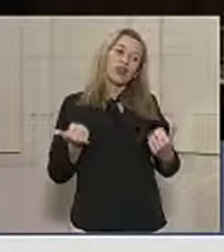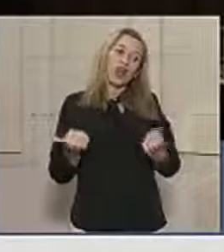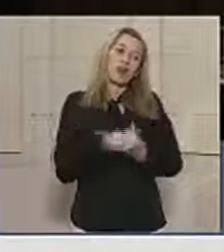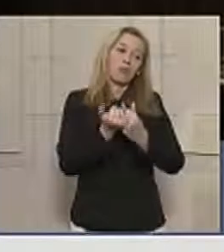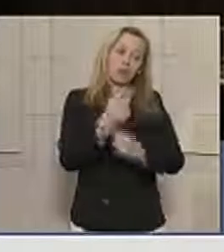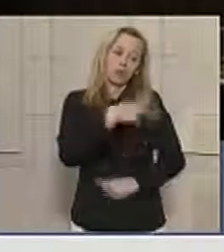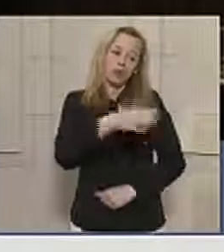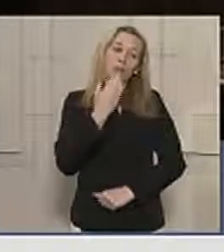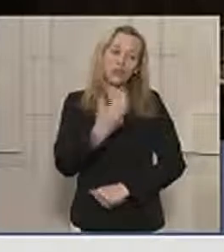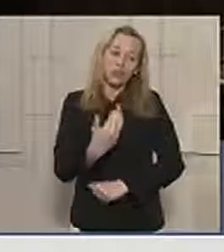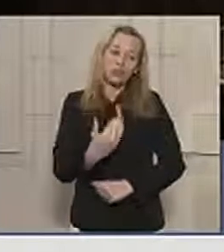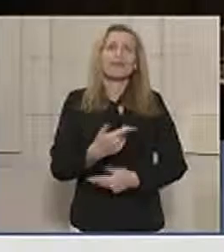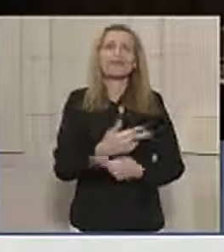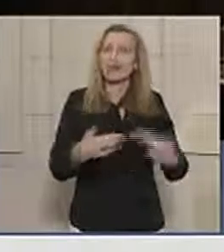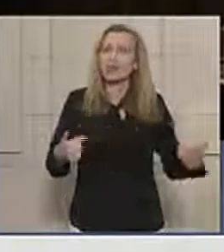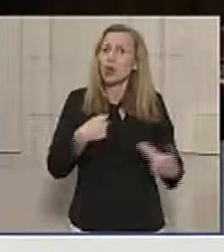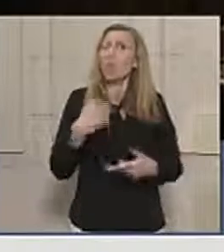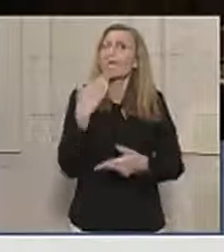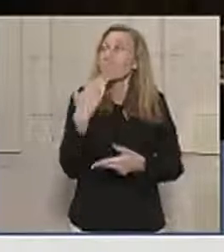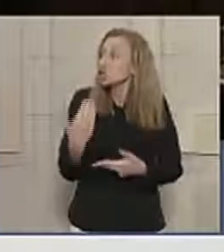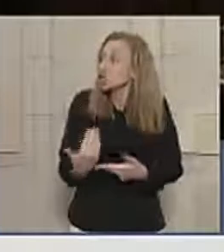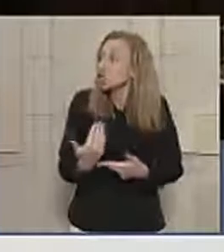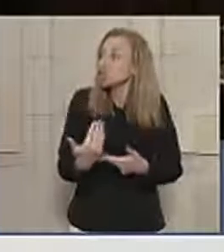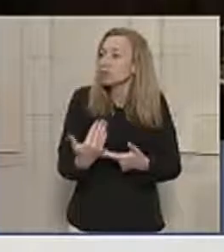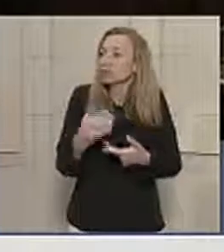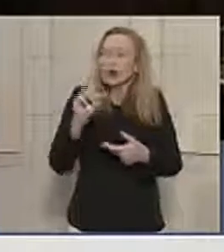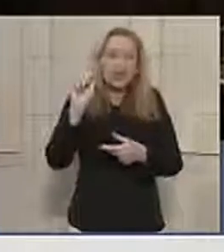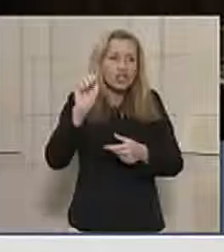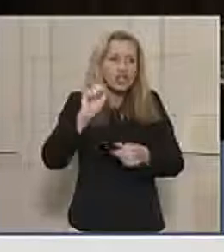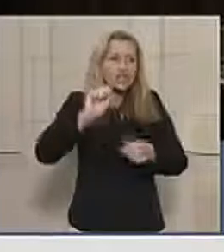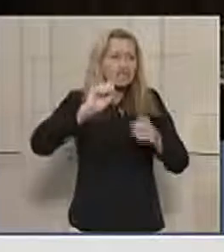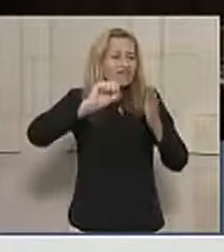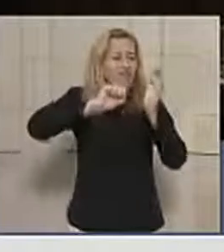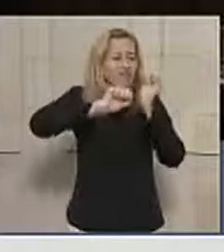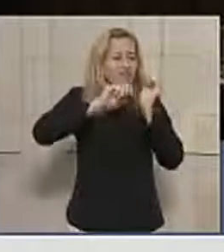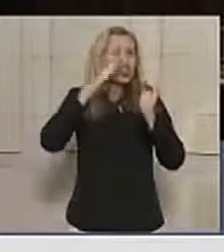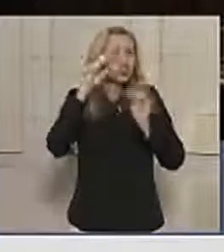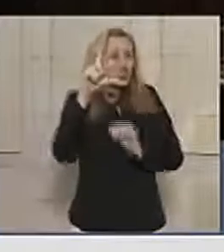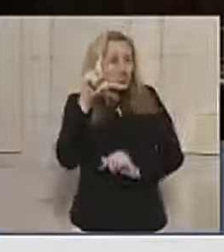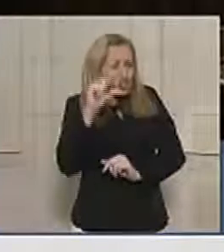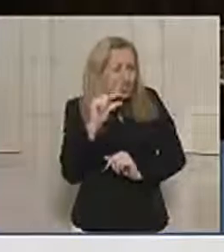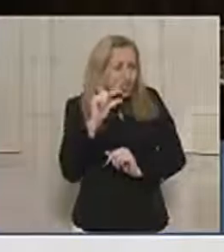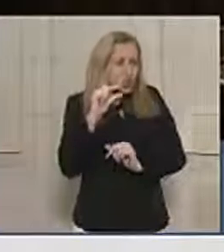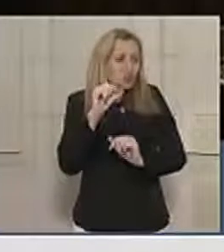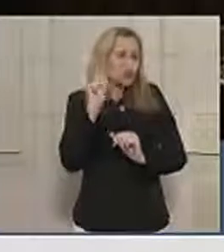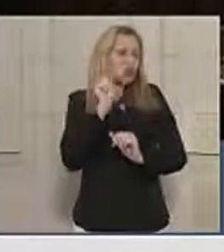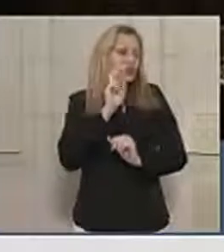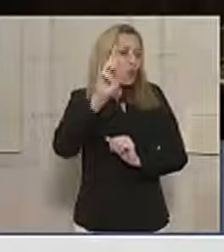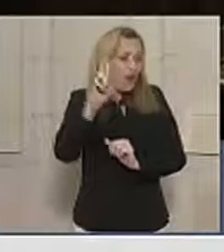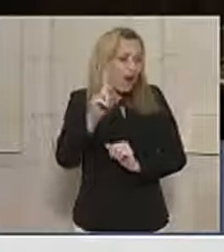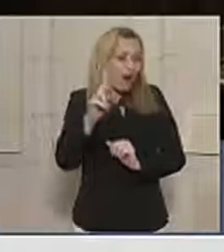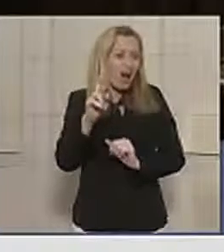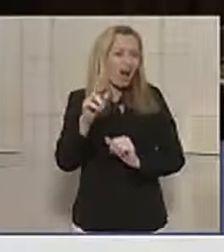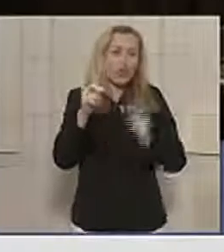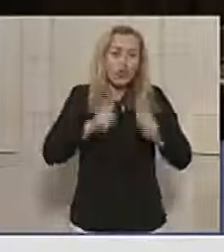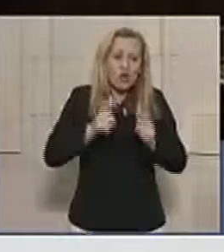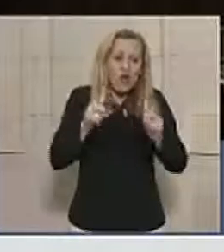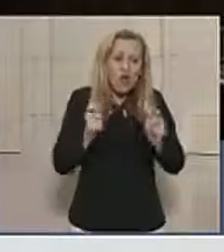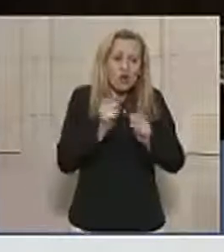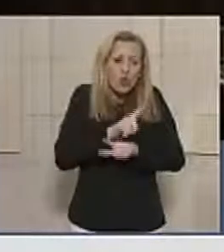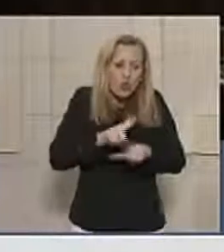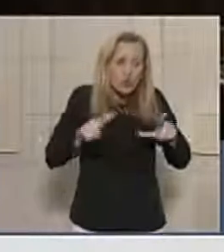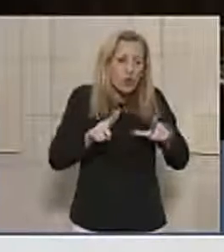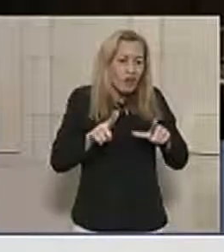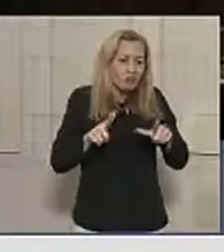pedido, já por diversas vezes já pedi. Também não vejo necessidade, apesar do parlamento estar bastante lotado, o ar